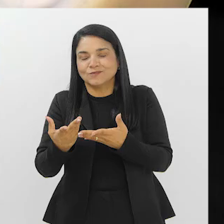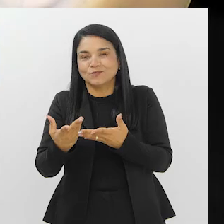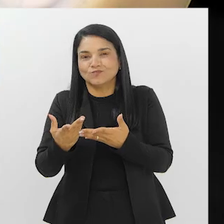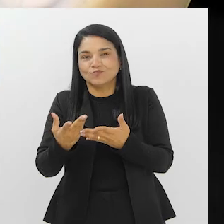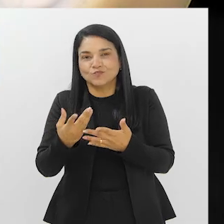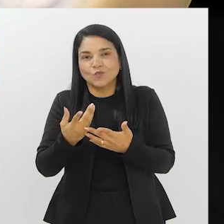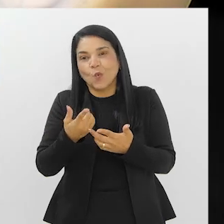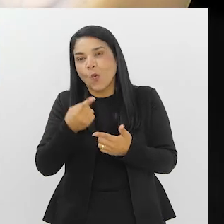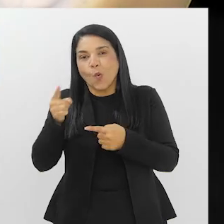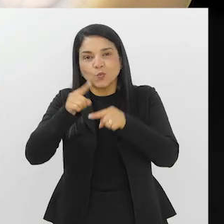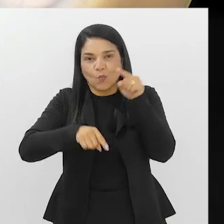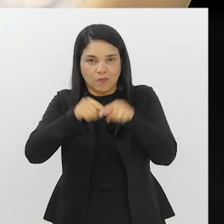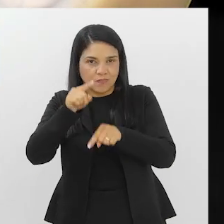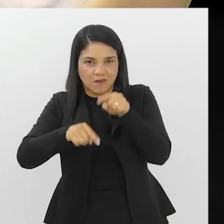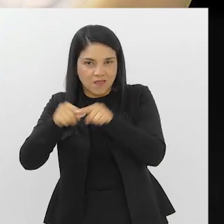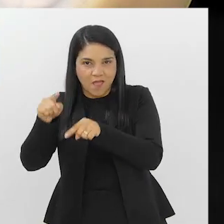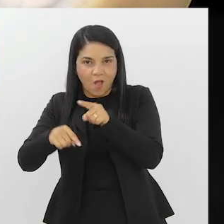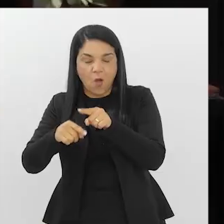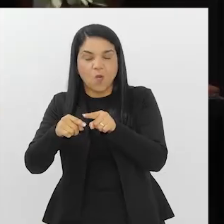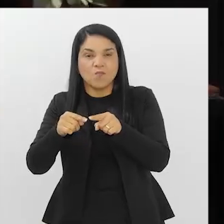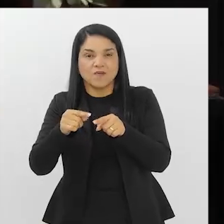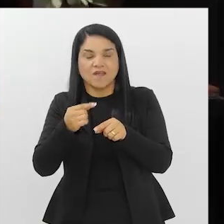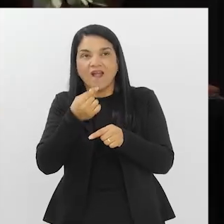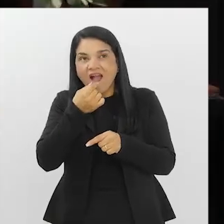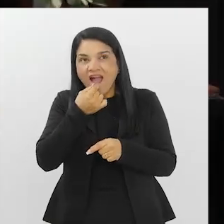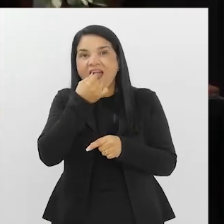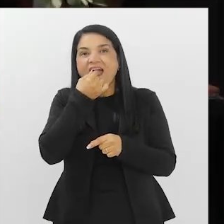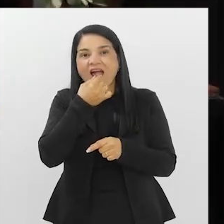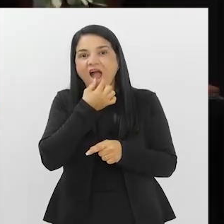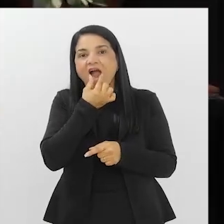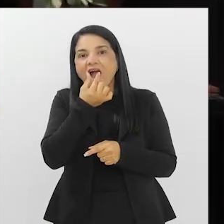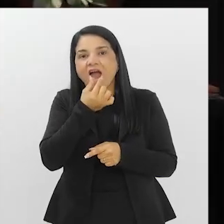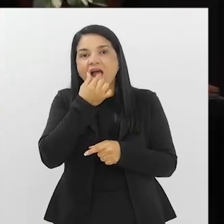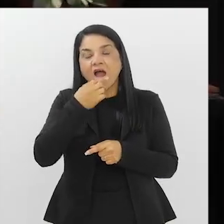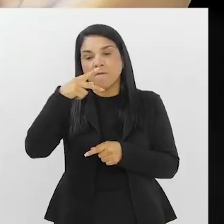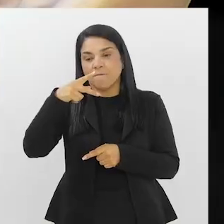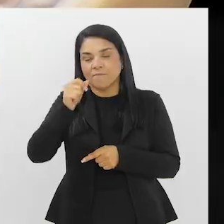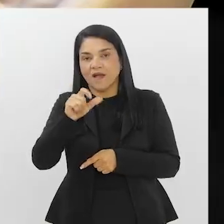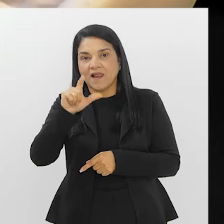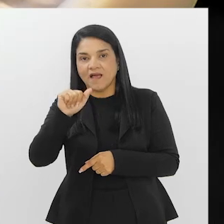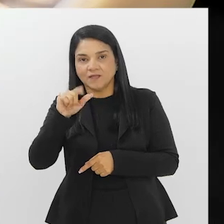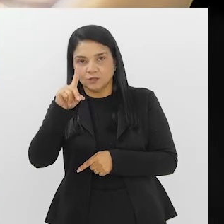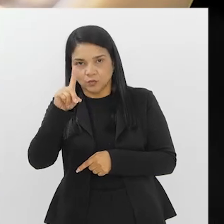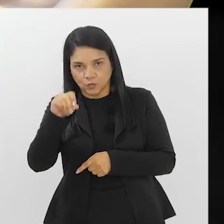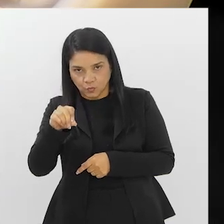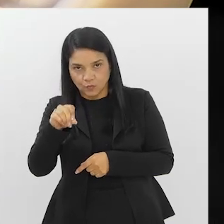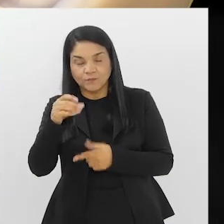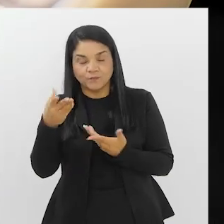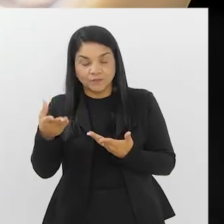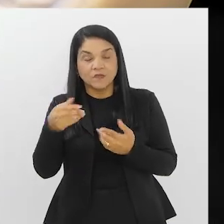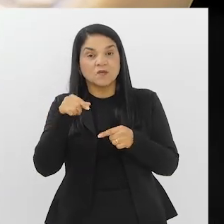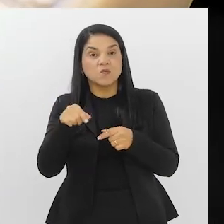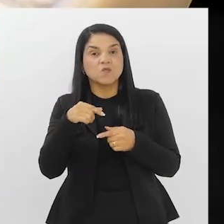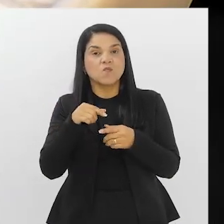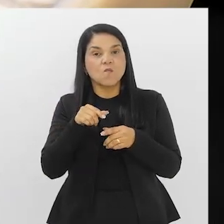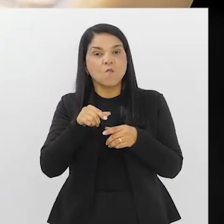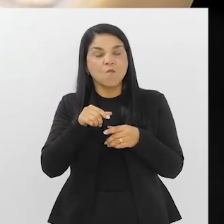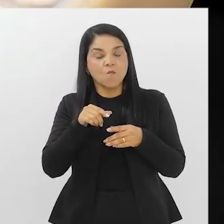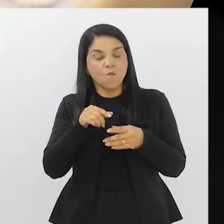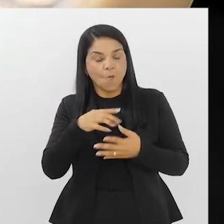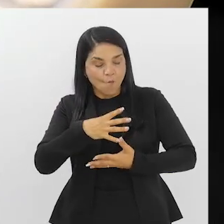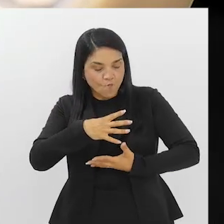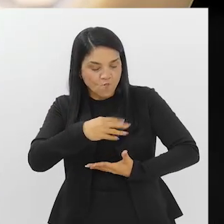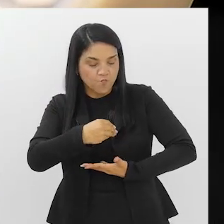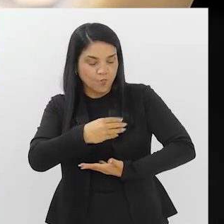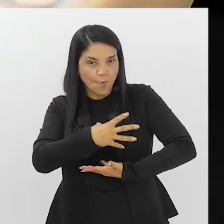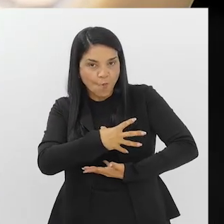objeto tão protuberante que atinge até o palato. exatamente, exatamente. E o movimento que o bebê